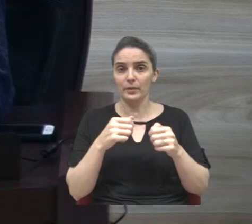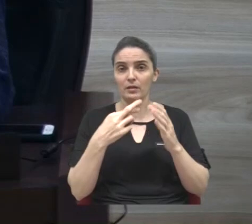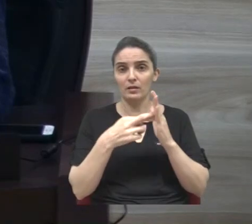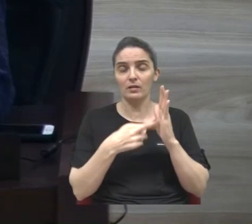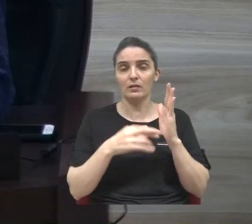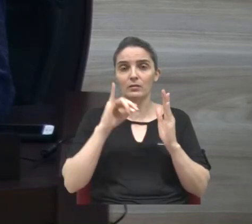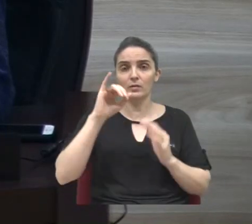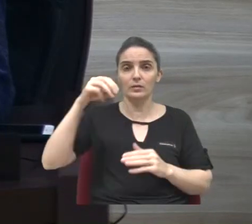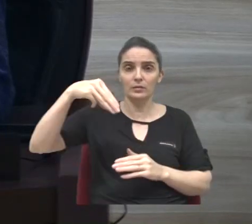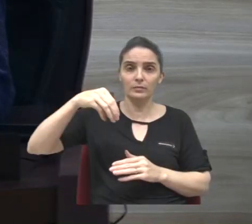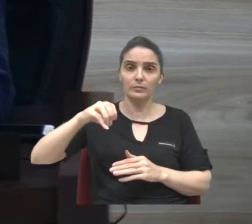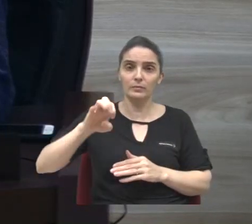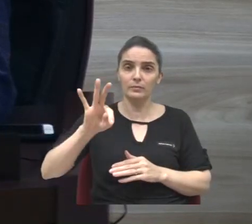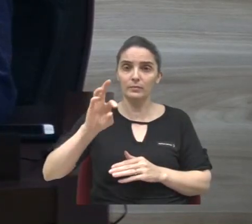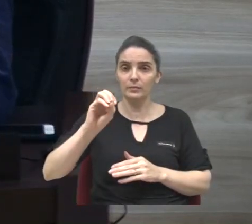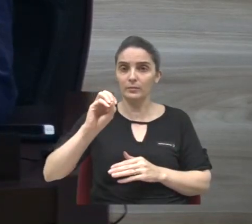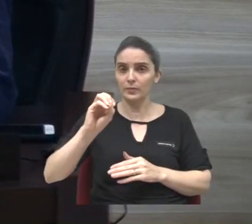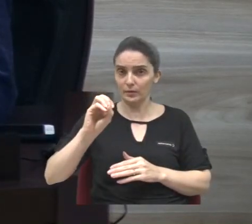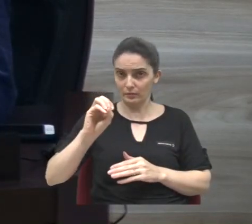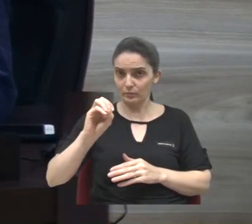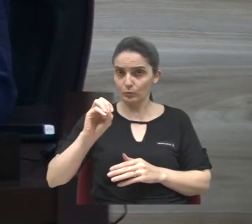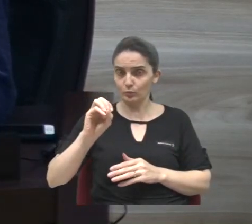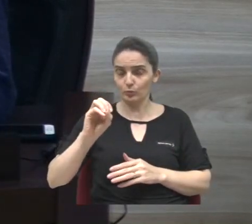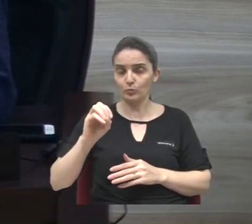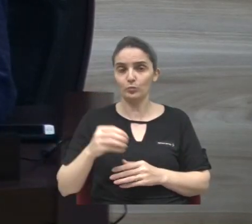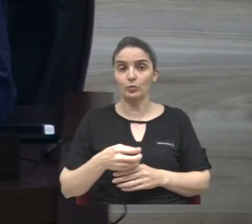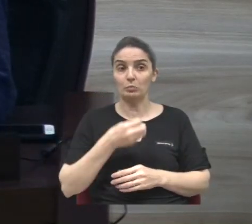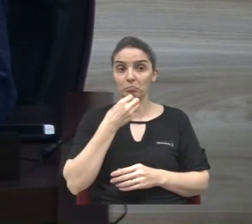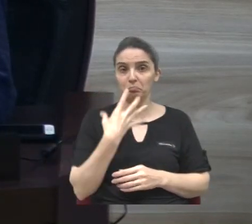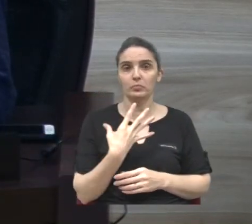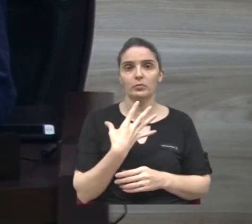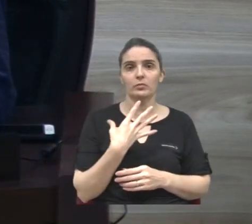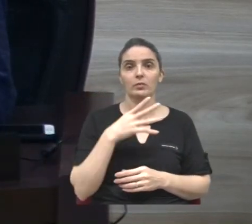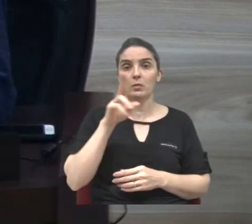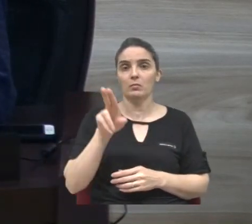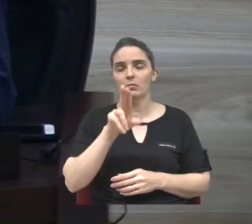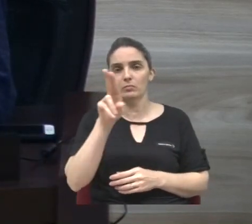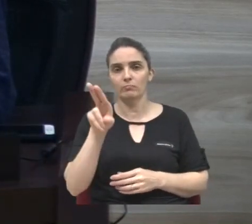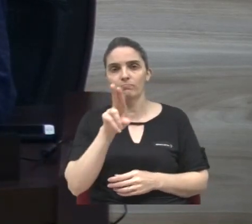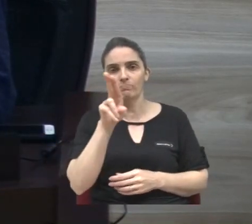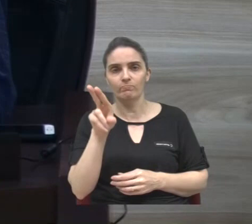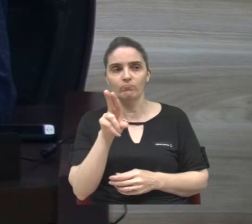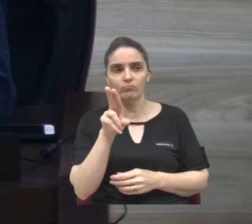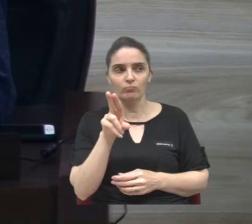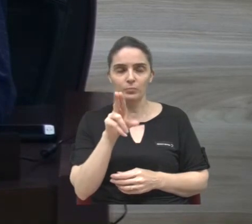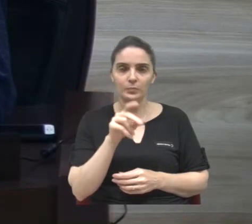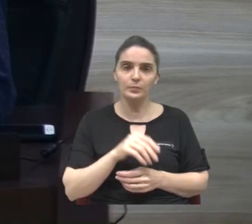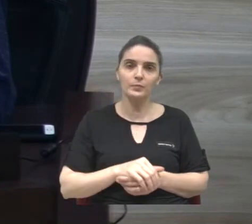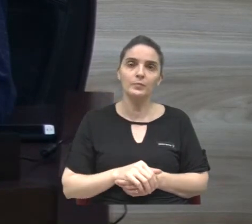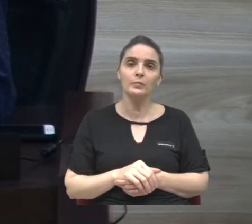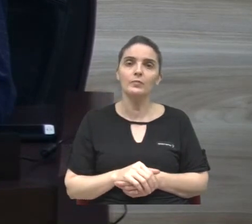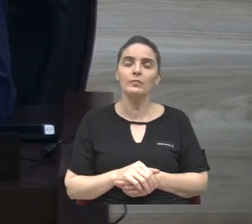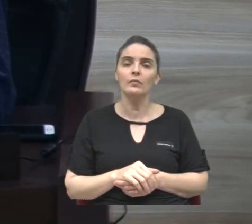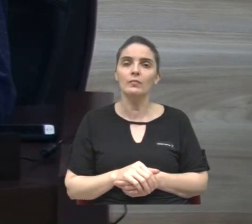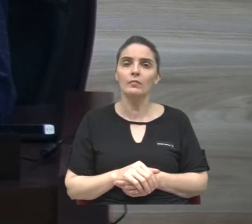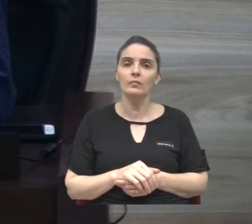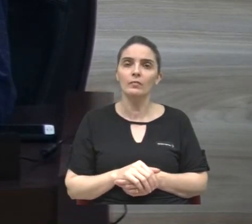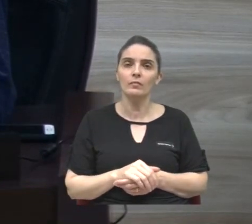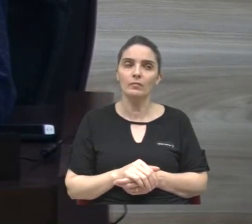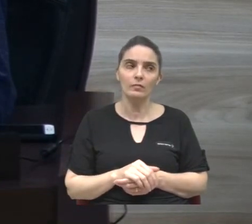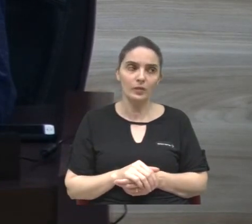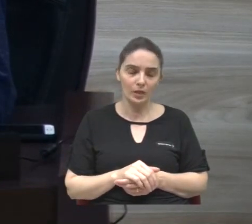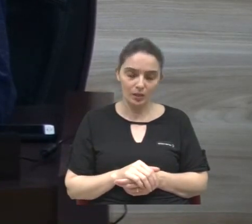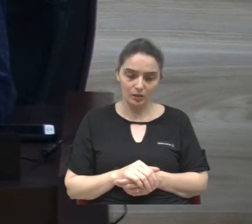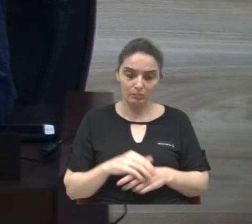para utilização em condições de campo, sendo esse órgão que tem por finalidade garantir a